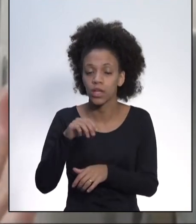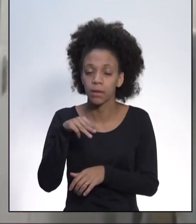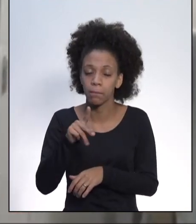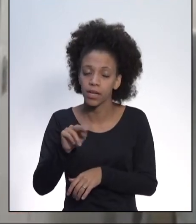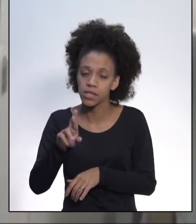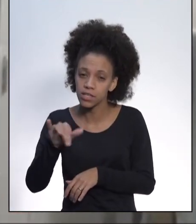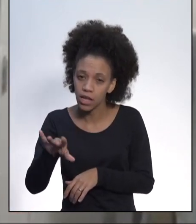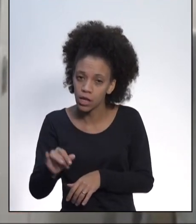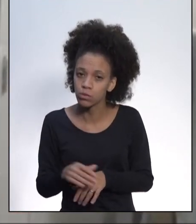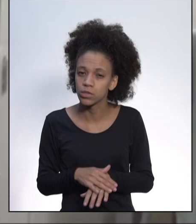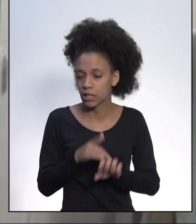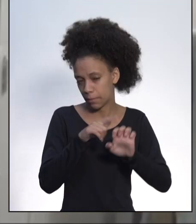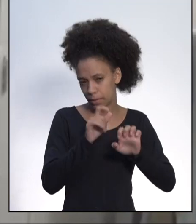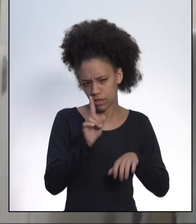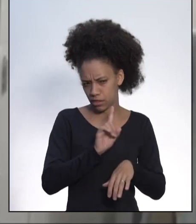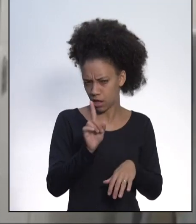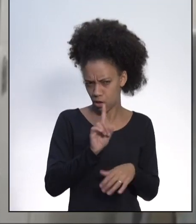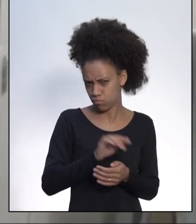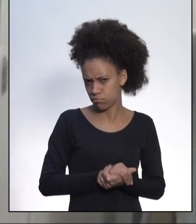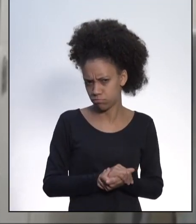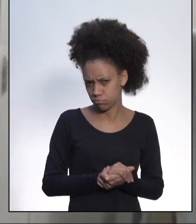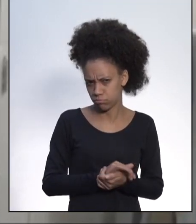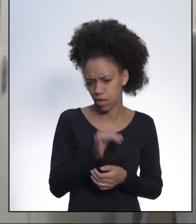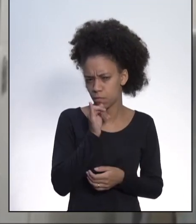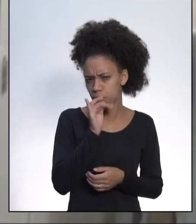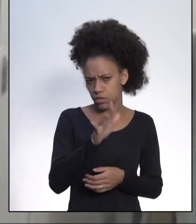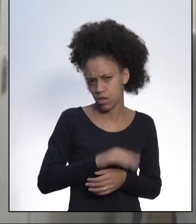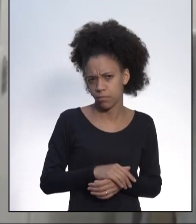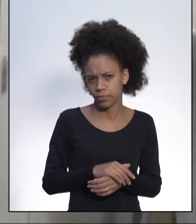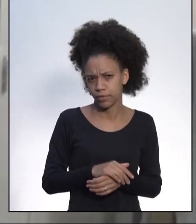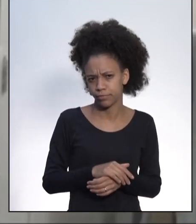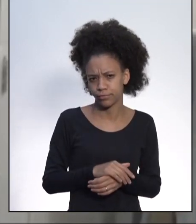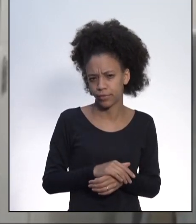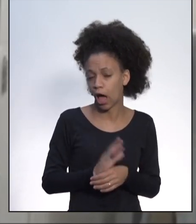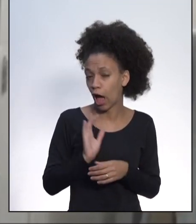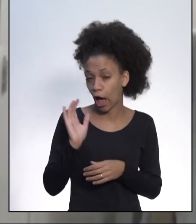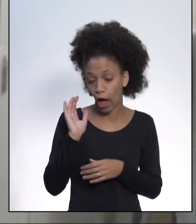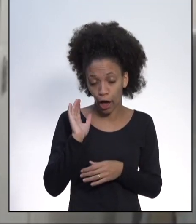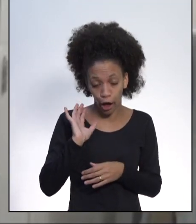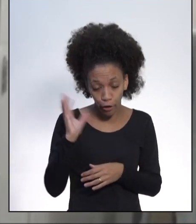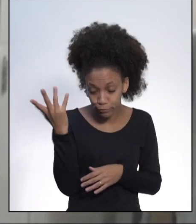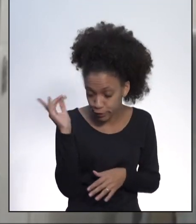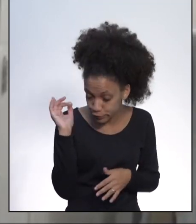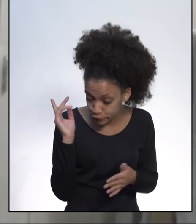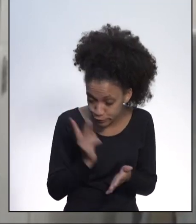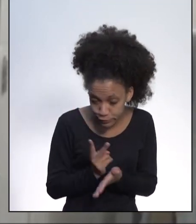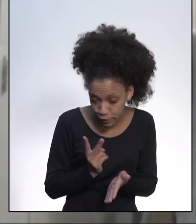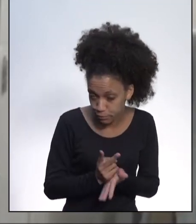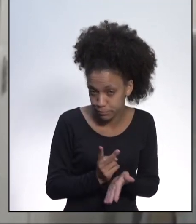Por exemplo, vou dar um exemplo que eu vejo acontecendo muito